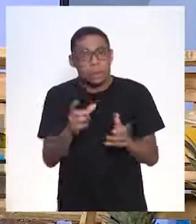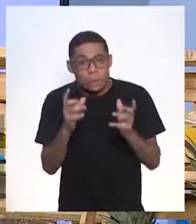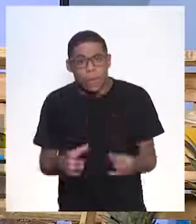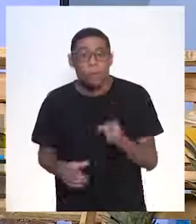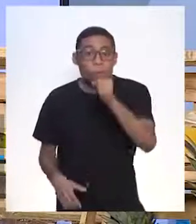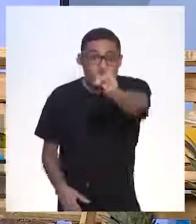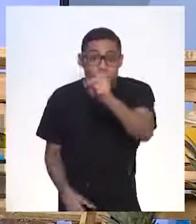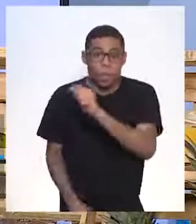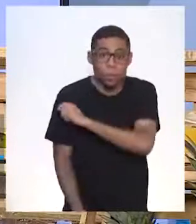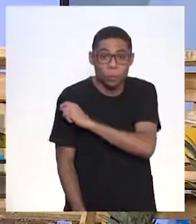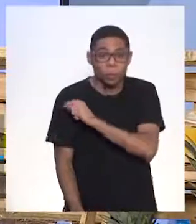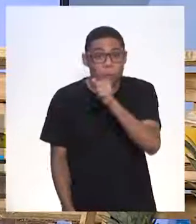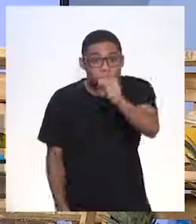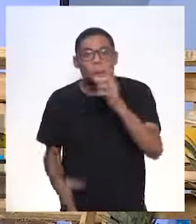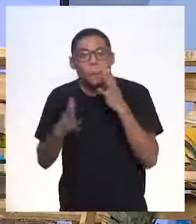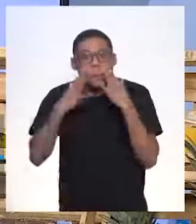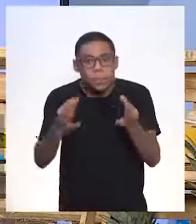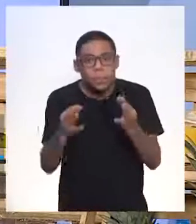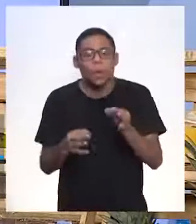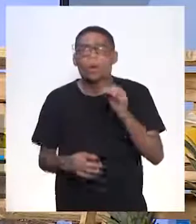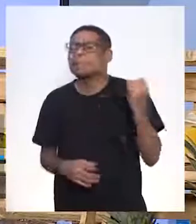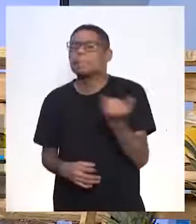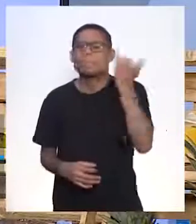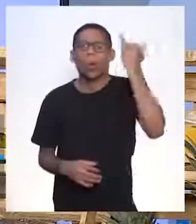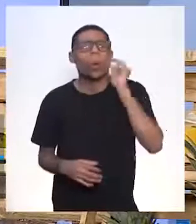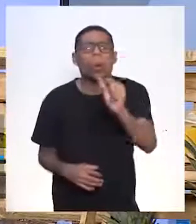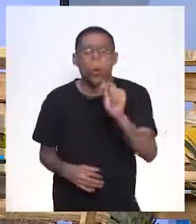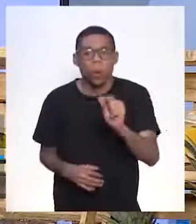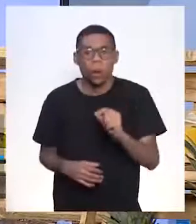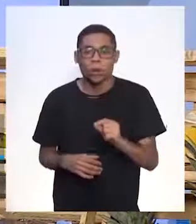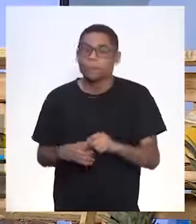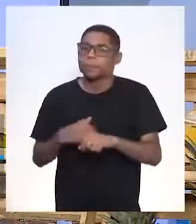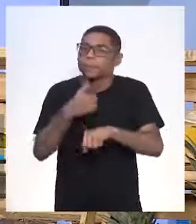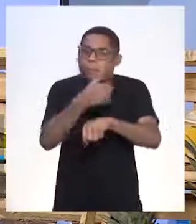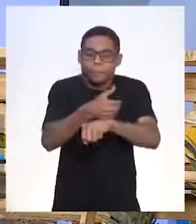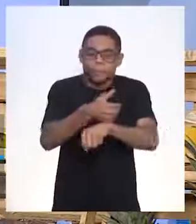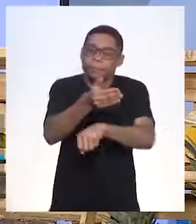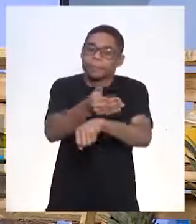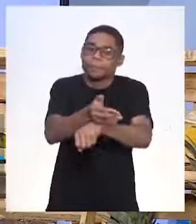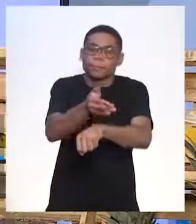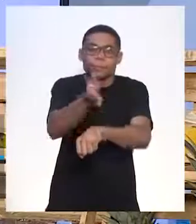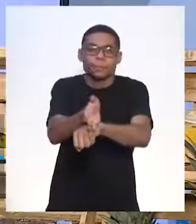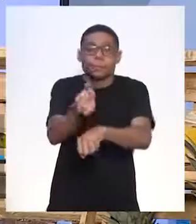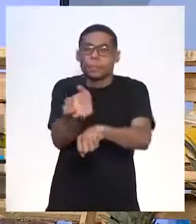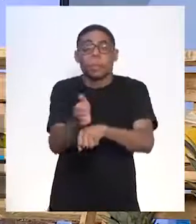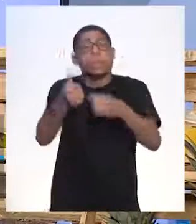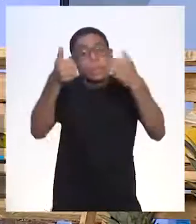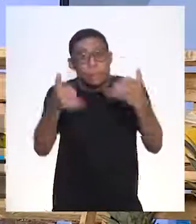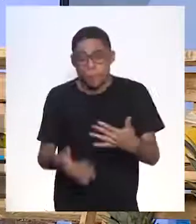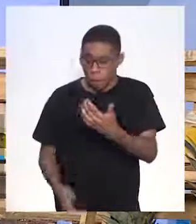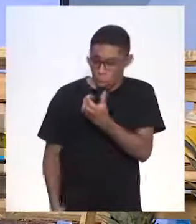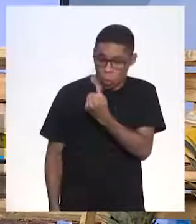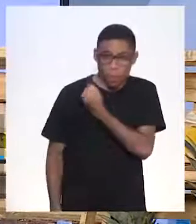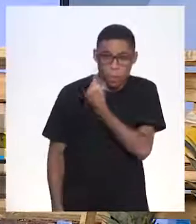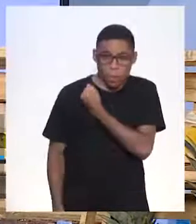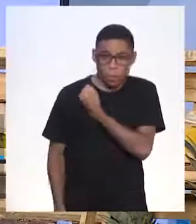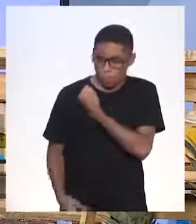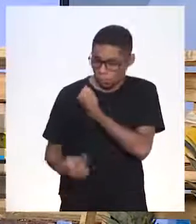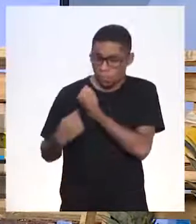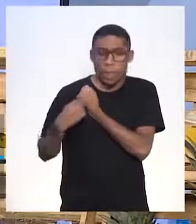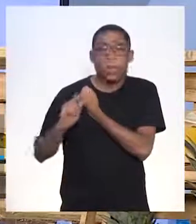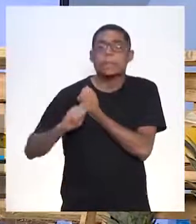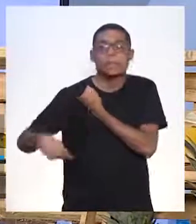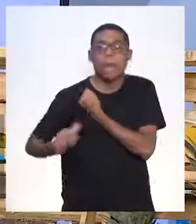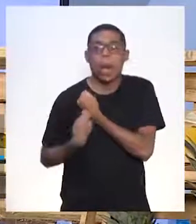aluno, preste muita atenção, que isso é importante. Toda vez que eu me referir a um número, eu estou utilizando